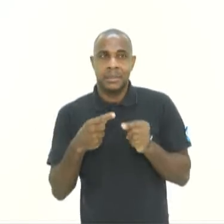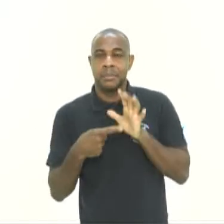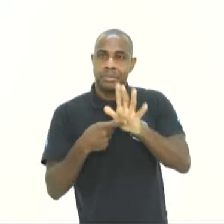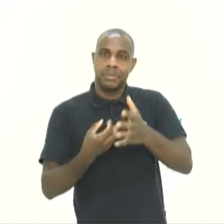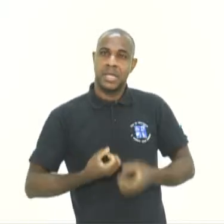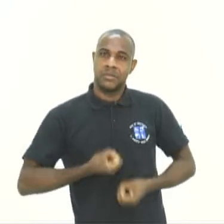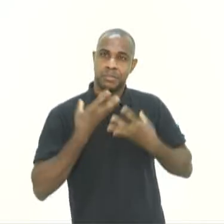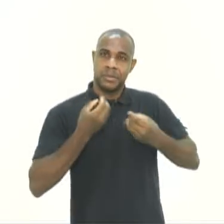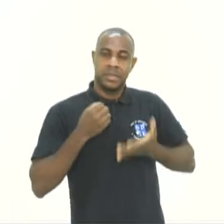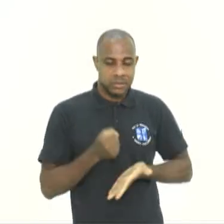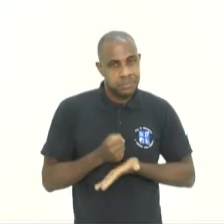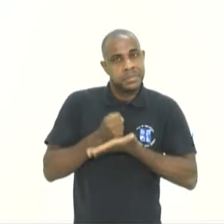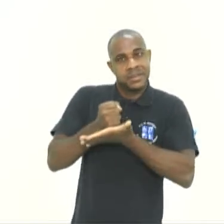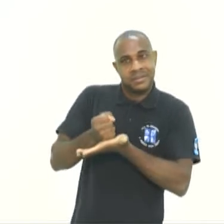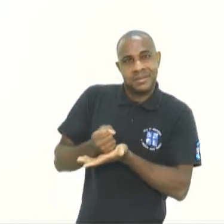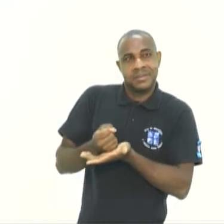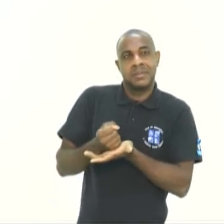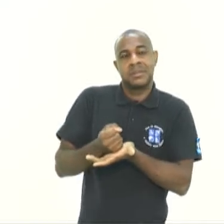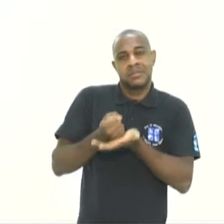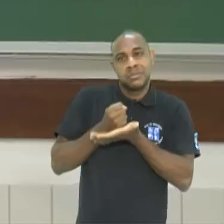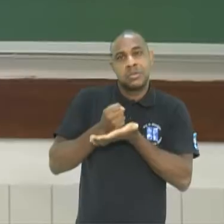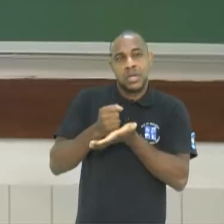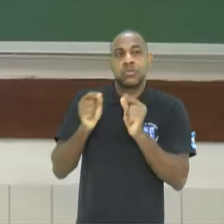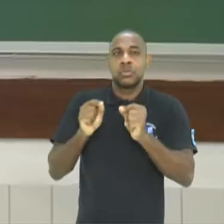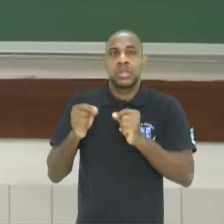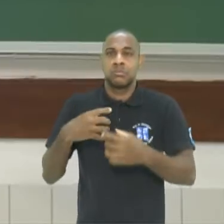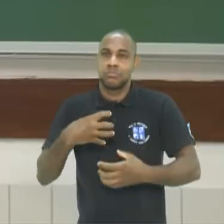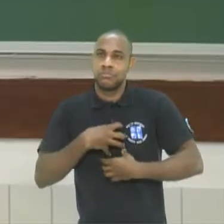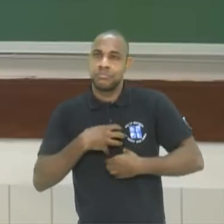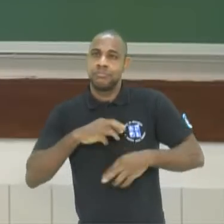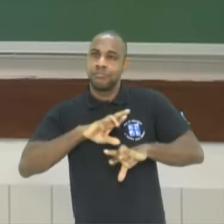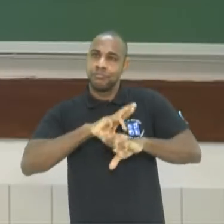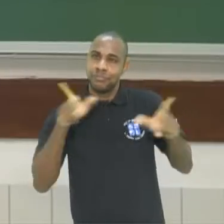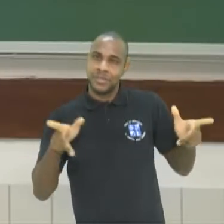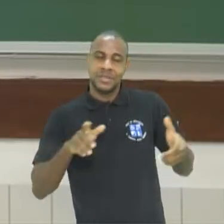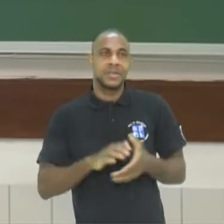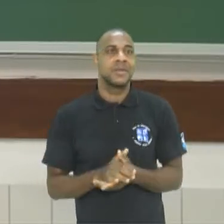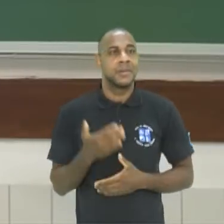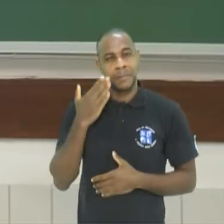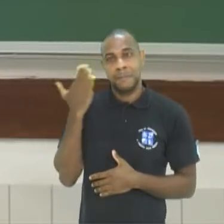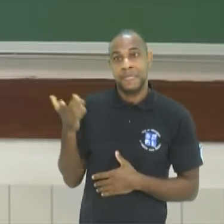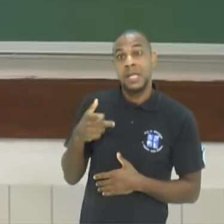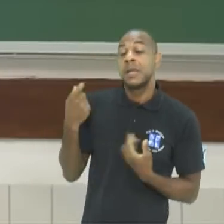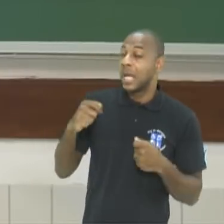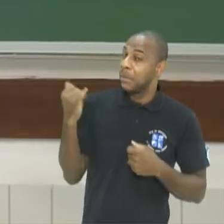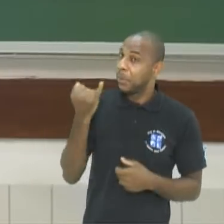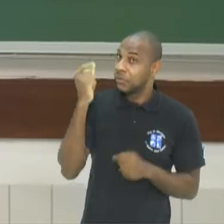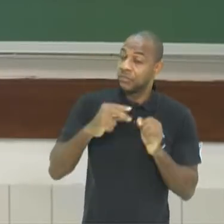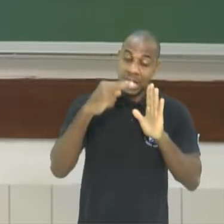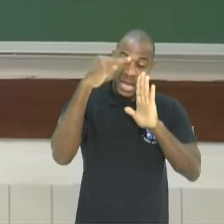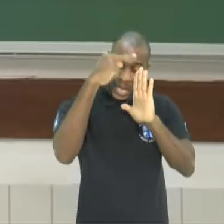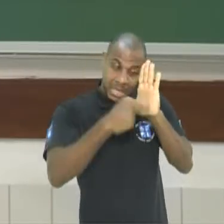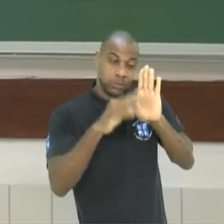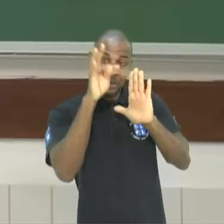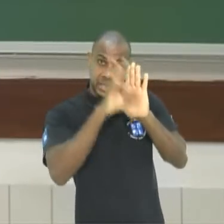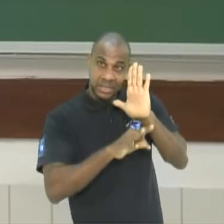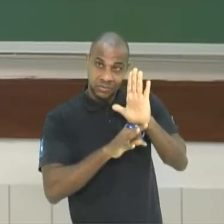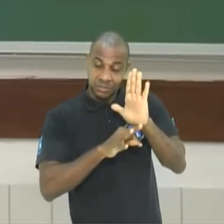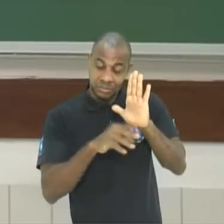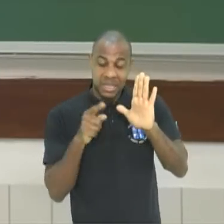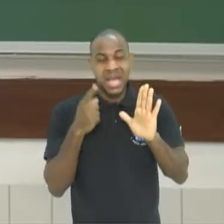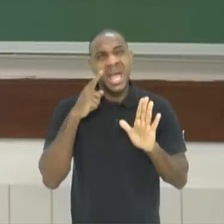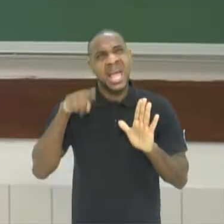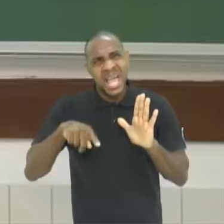que nos auxiliam na produção de sentidos. Então, por isso que eu volto a dizer, é sempre interessante que você releia o texto para você ver, será que é